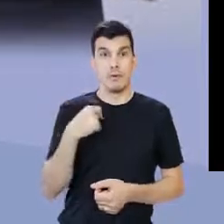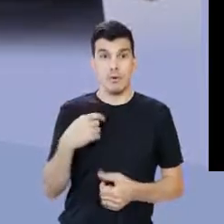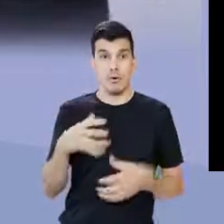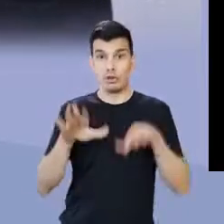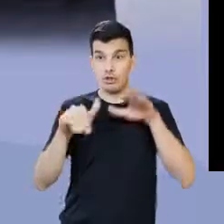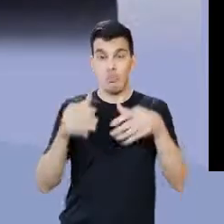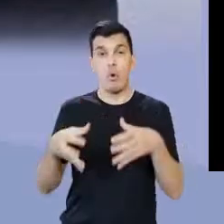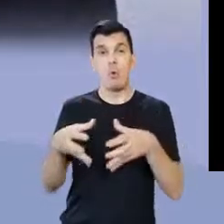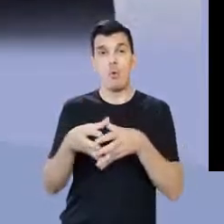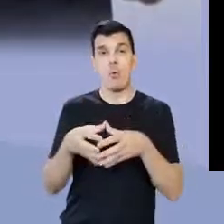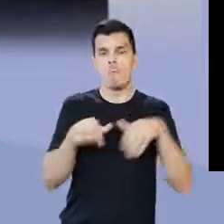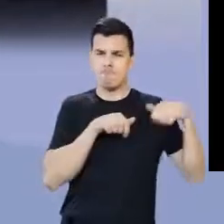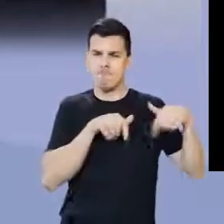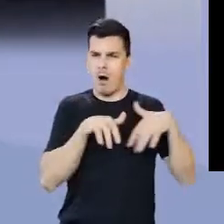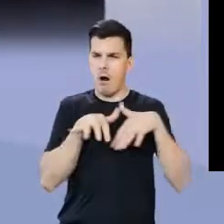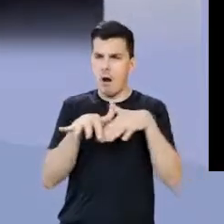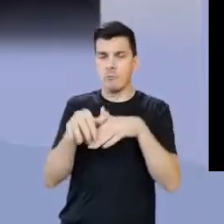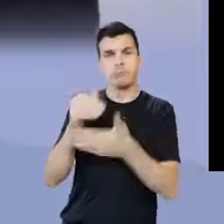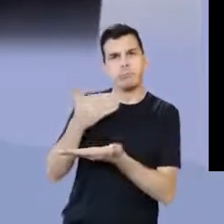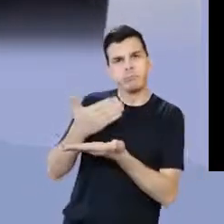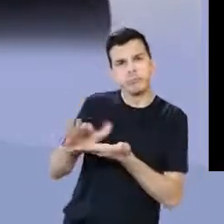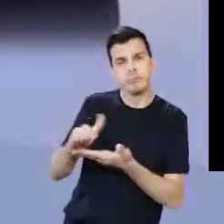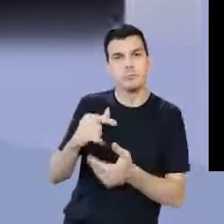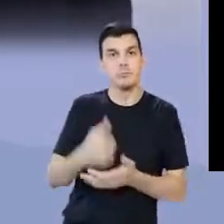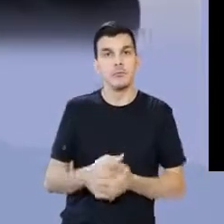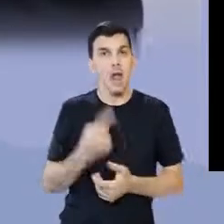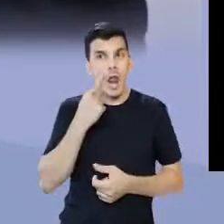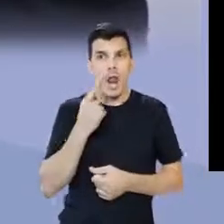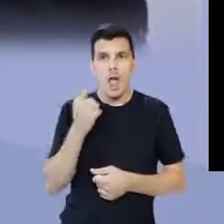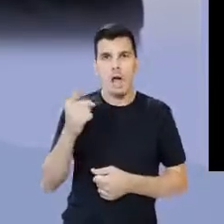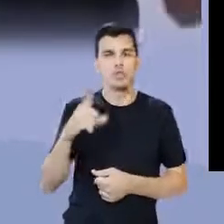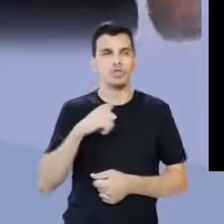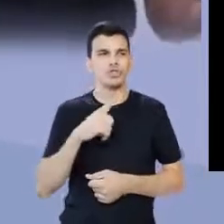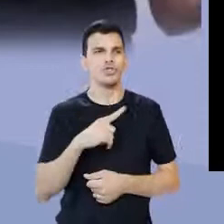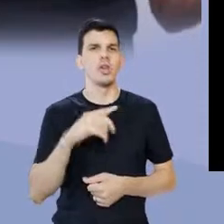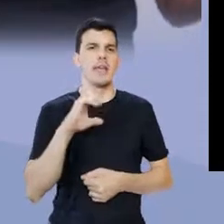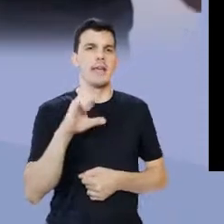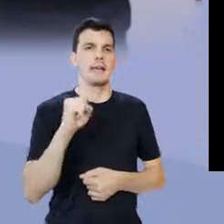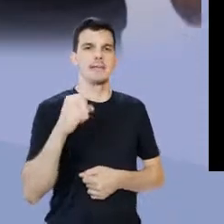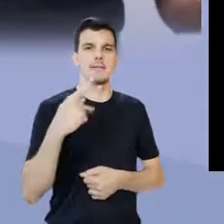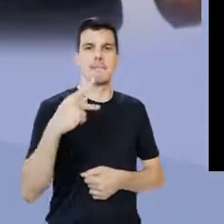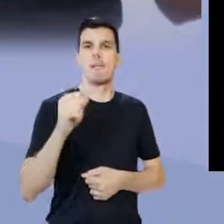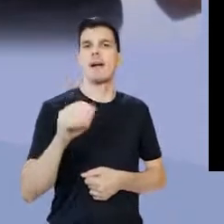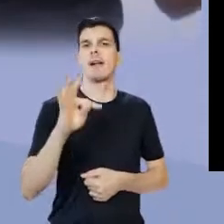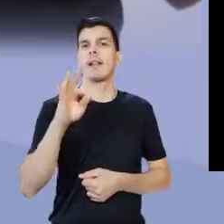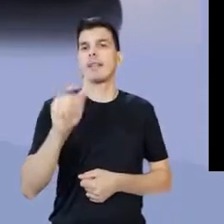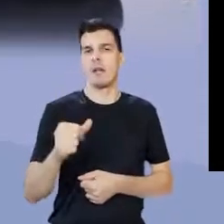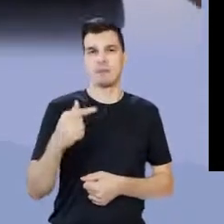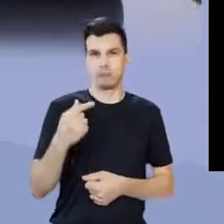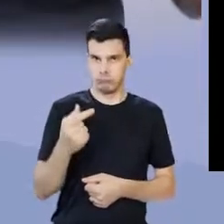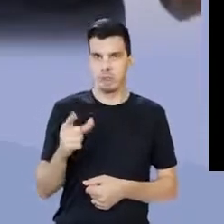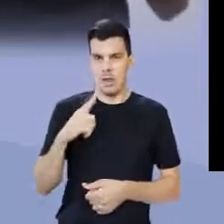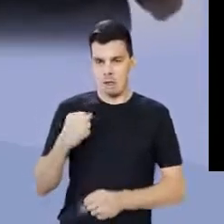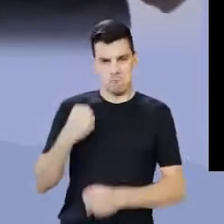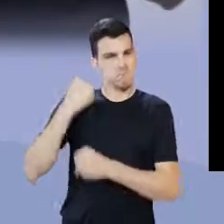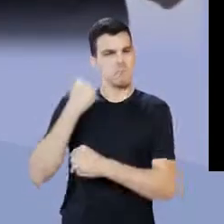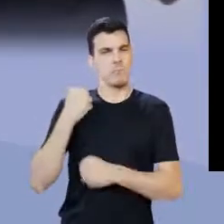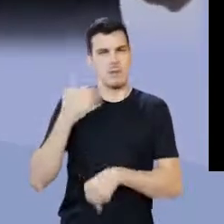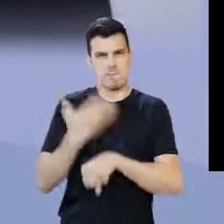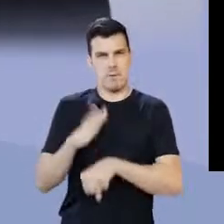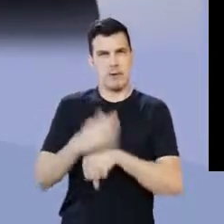e poderoso contra os invasores. Mas lá bem longe tinha Esparta, que era poderosa, que era realmente